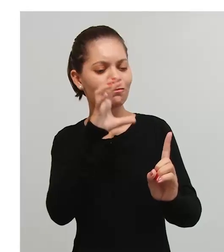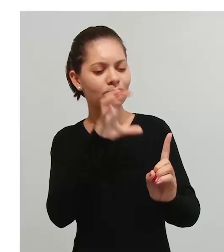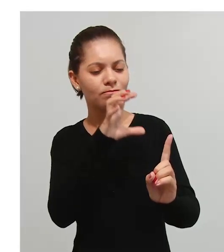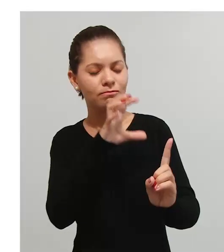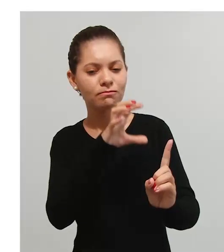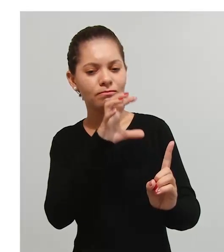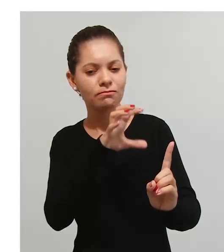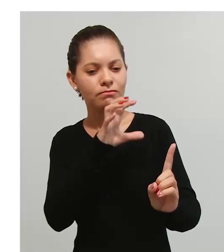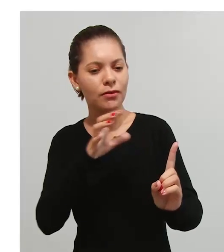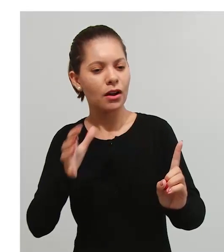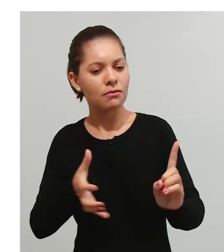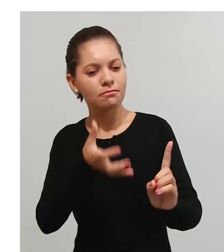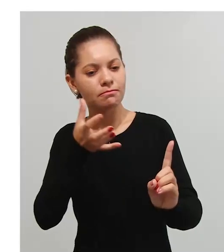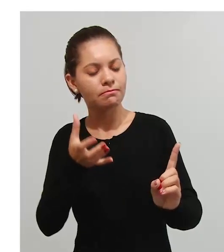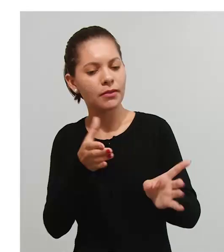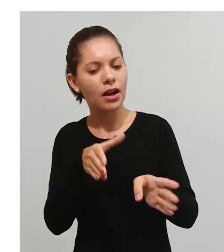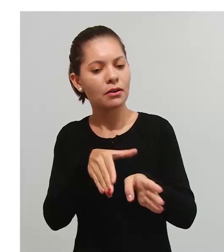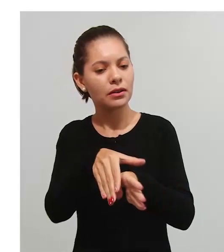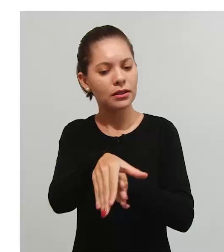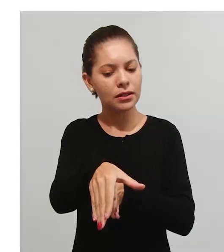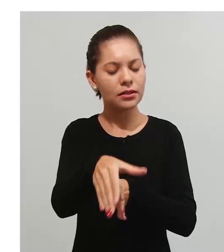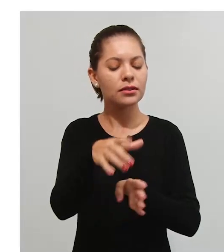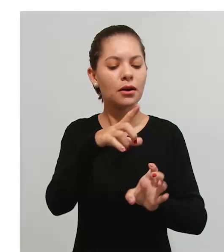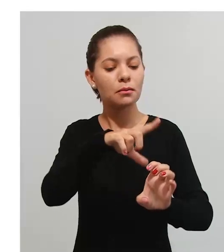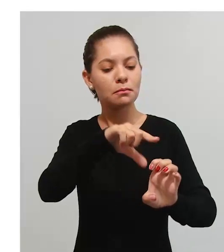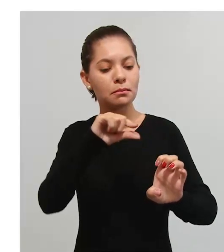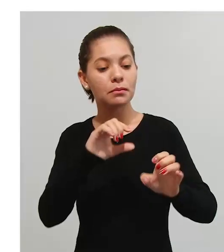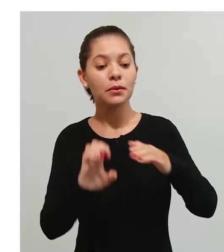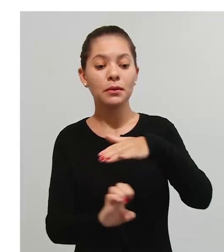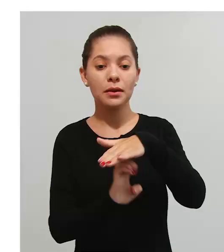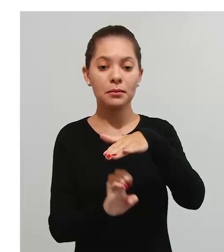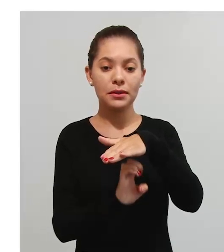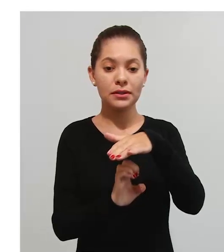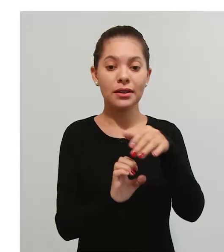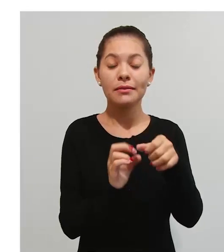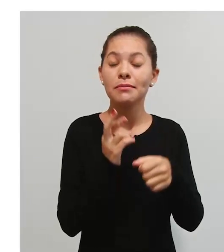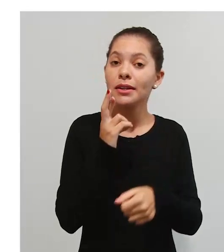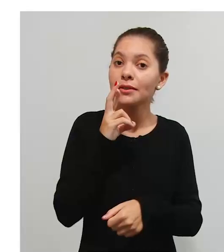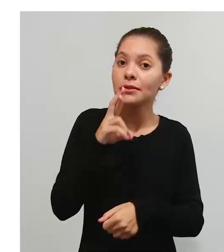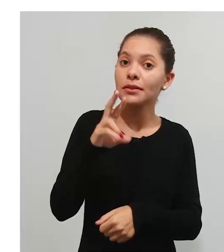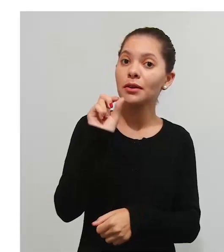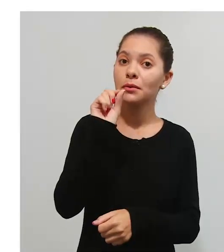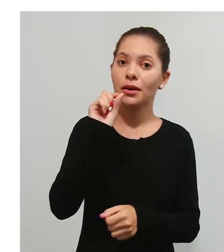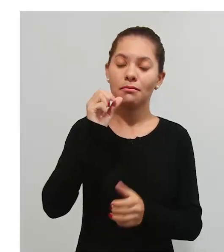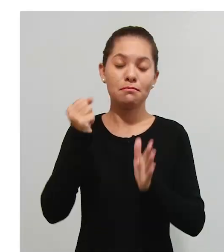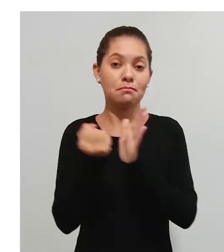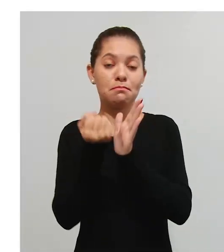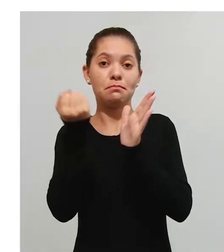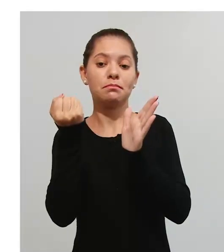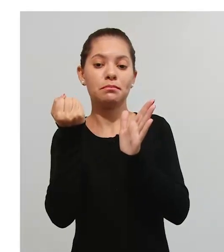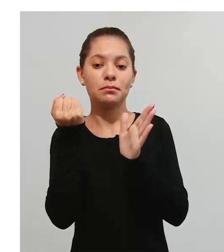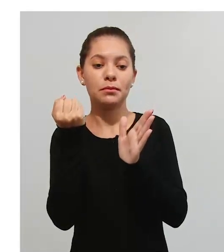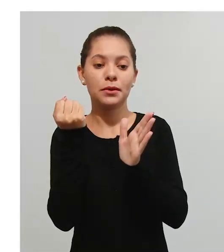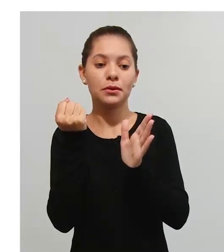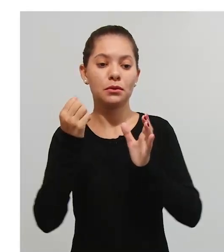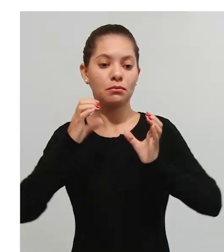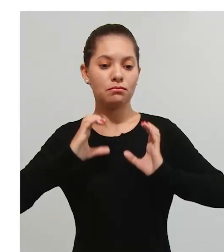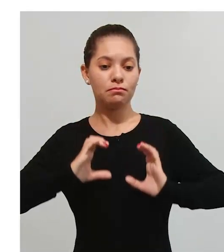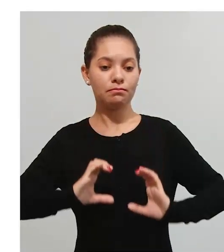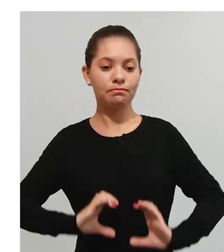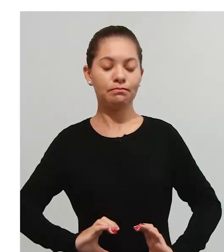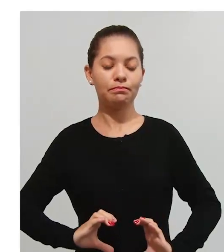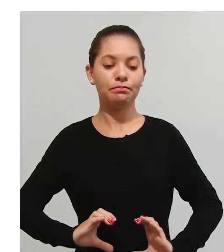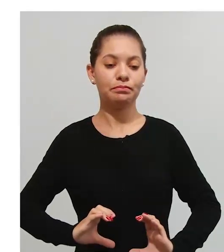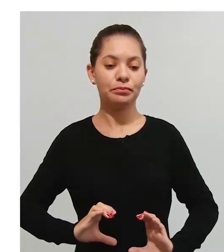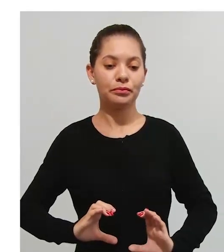influenciar a orientação empreendedora da empresa, como resultado de seu impacto na postura